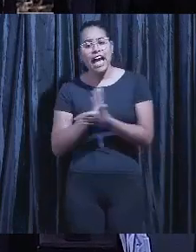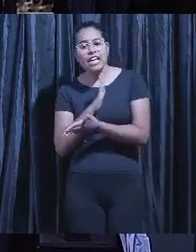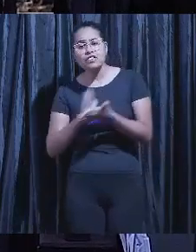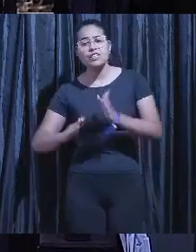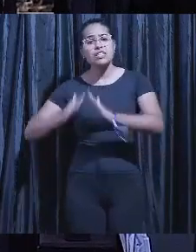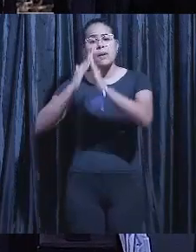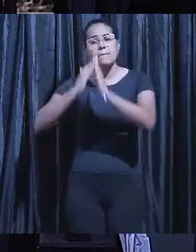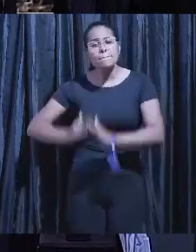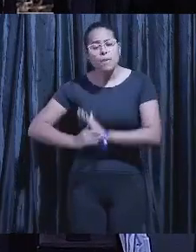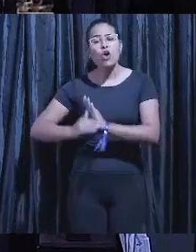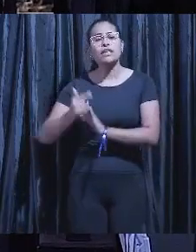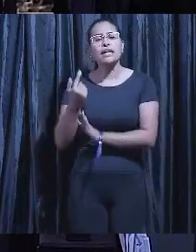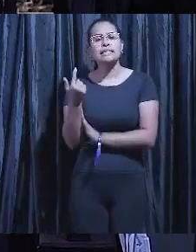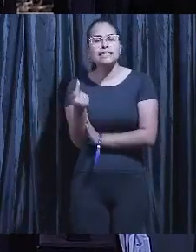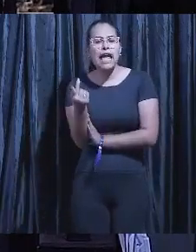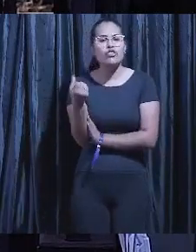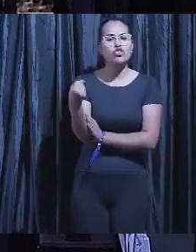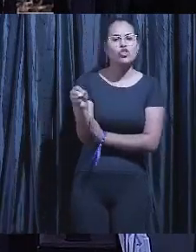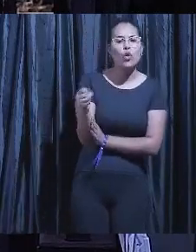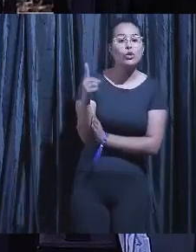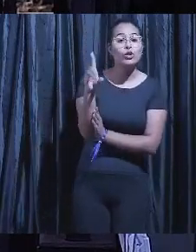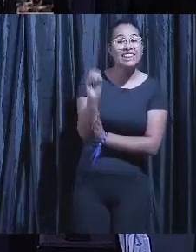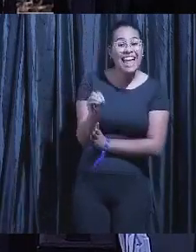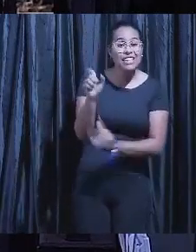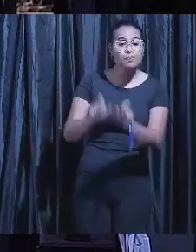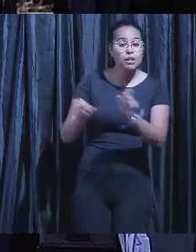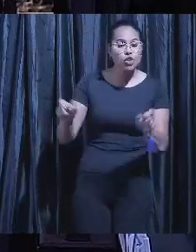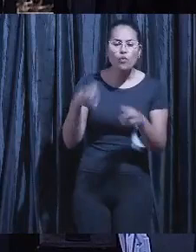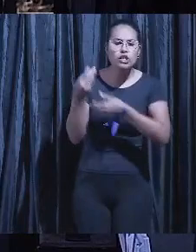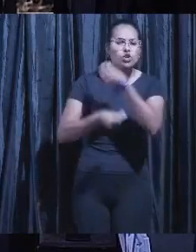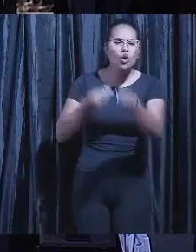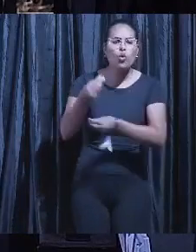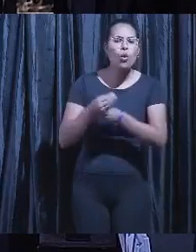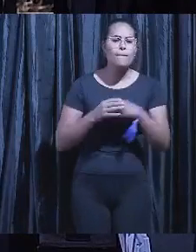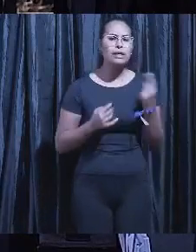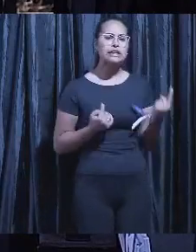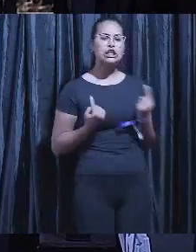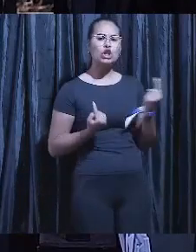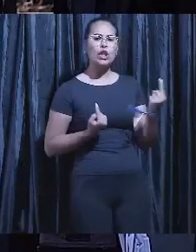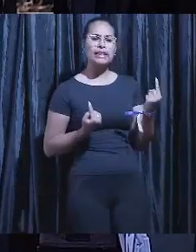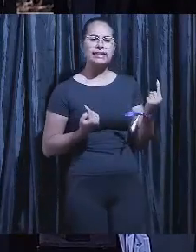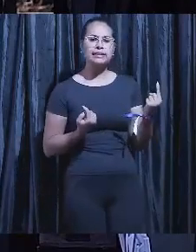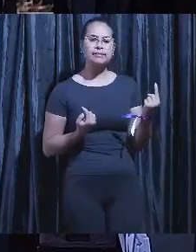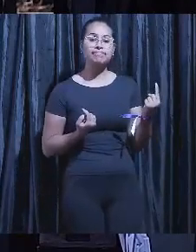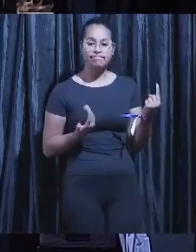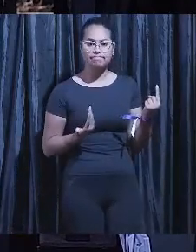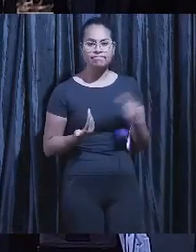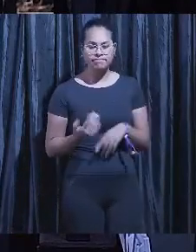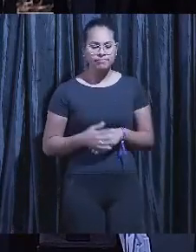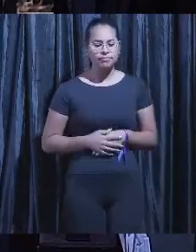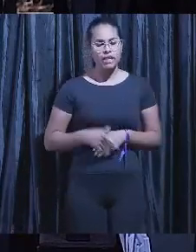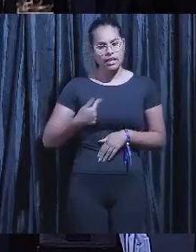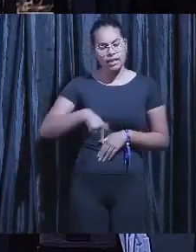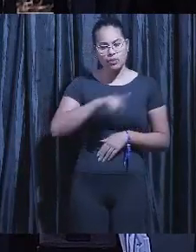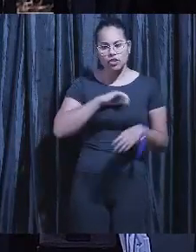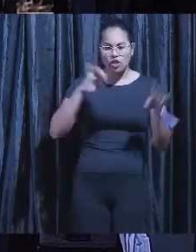é que ela se isola dos demais? Então, a gente pensou, através